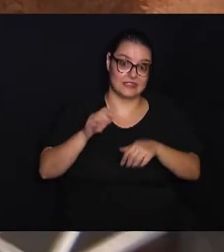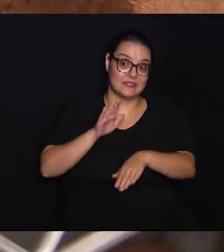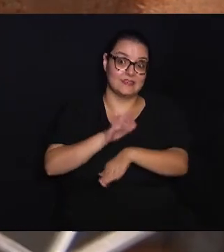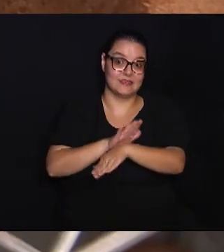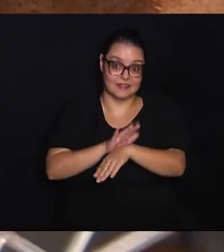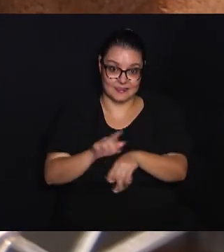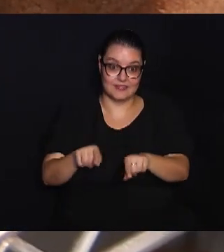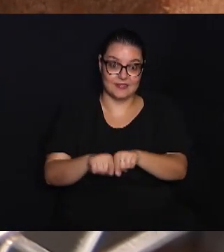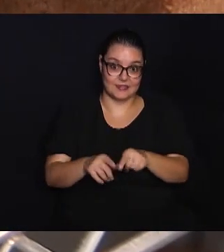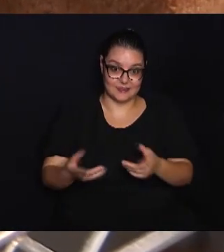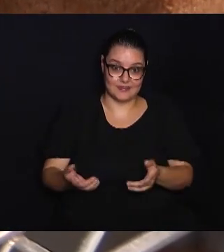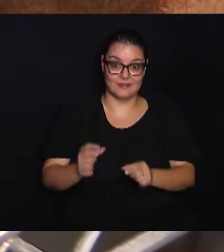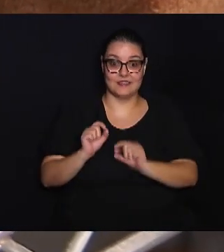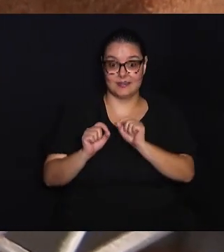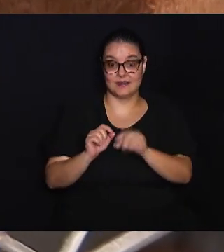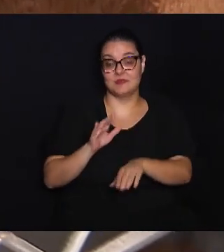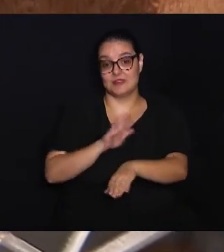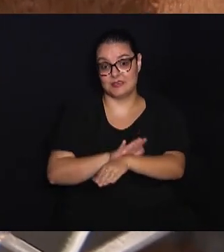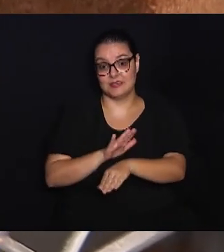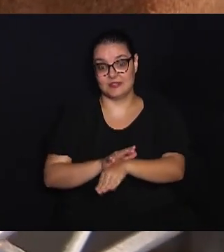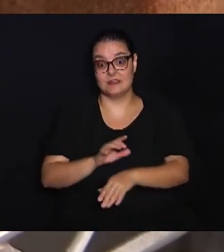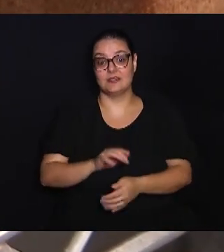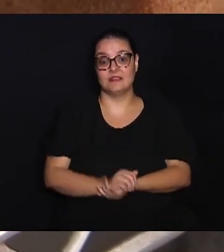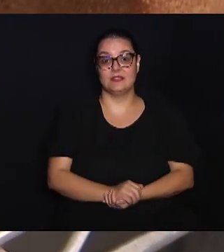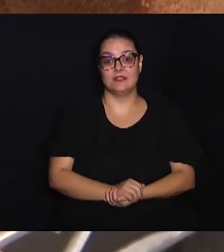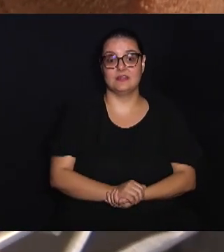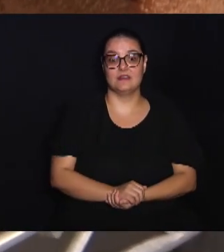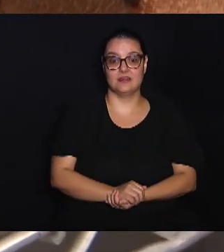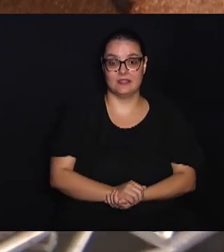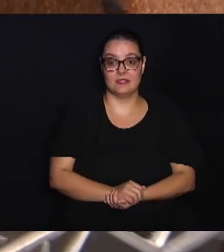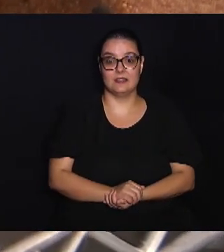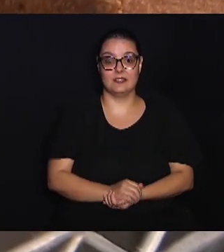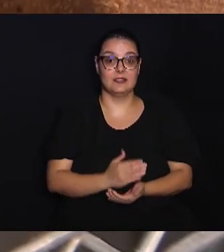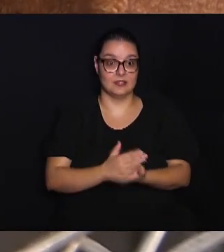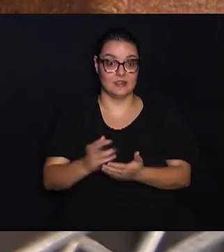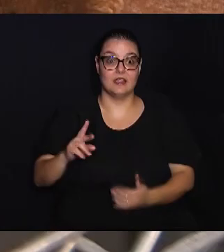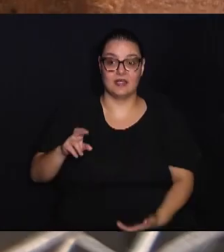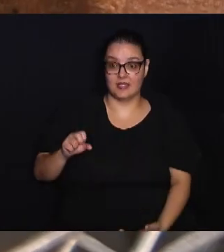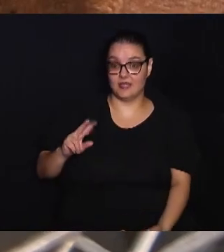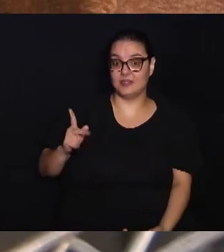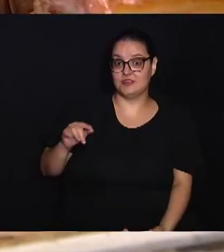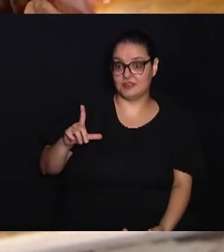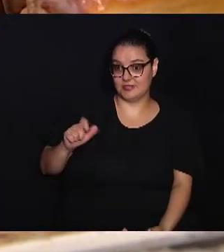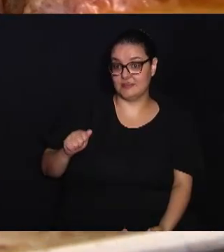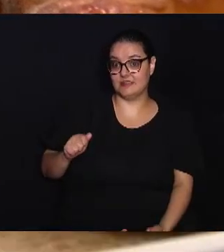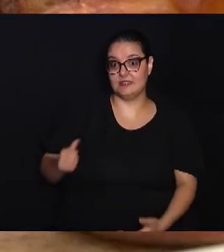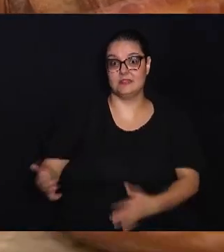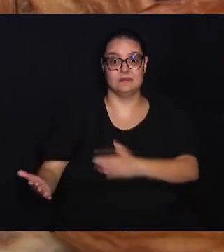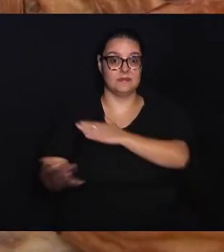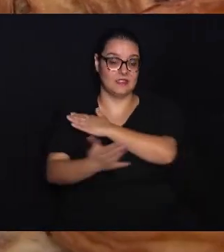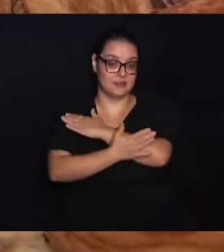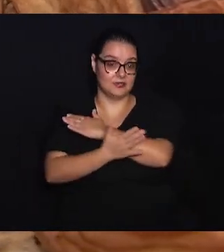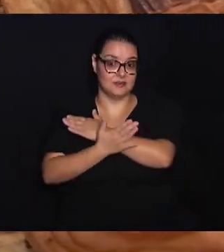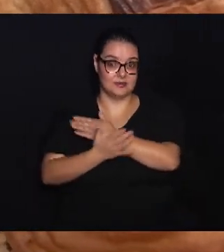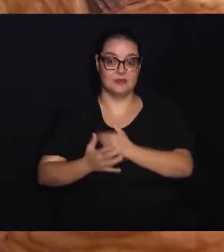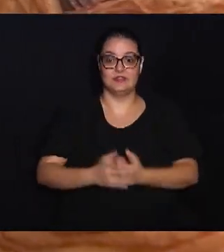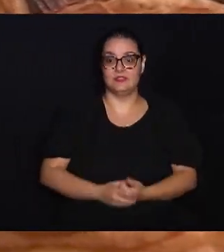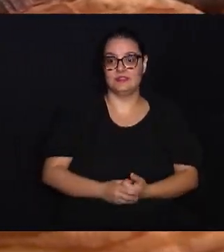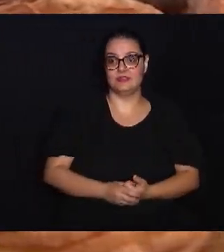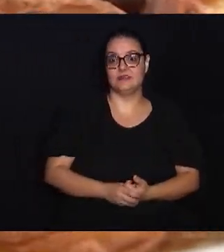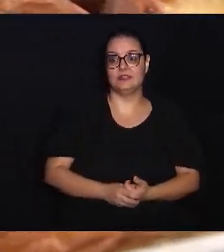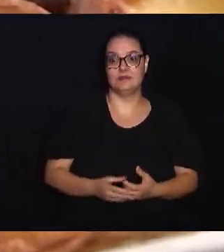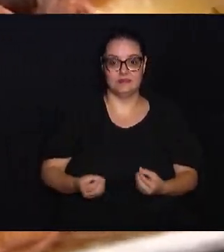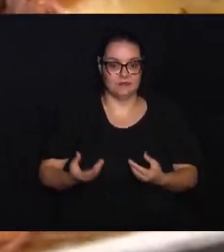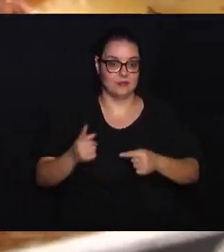ajuda também aí eu quem me ajudou bastante no Instagram inicialmente foi a racha né ela me ajudou ali